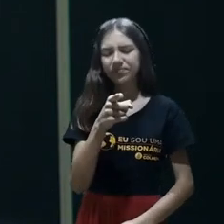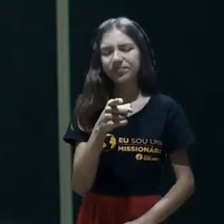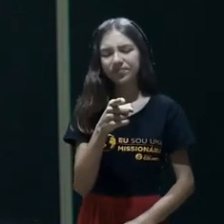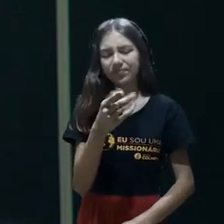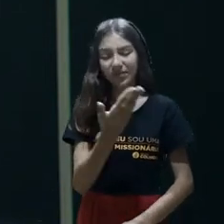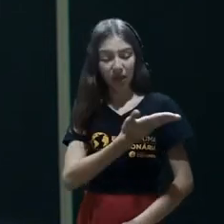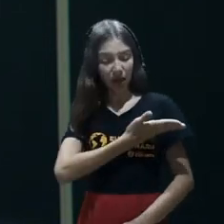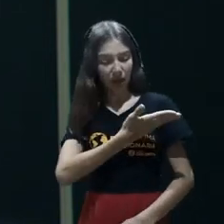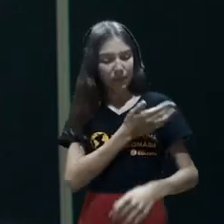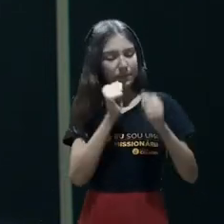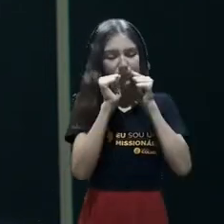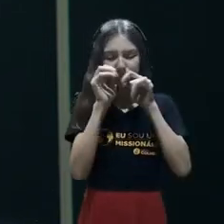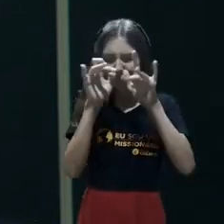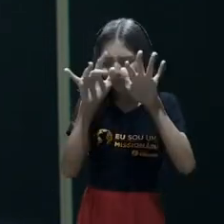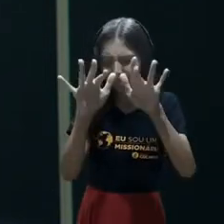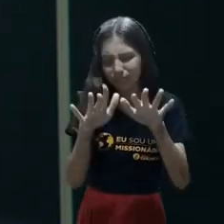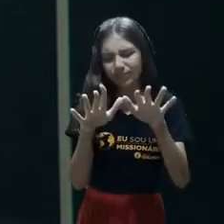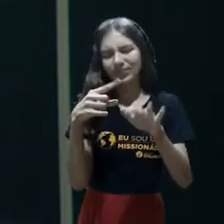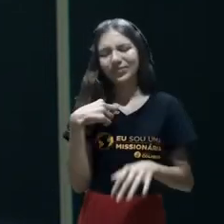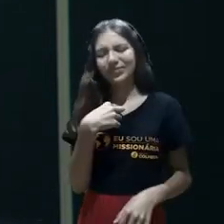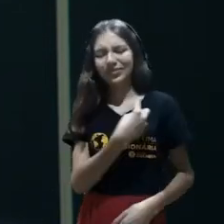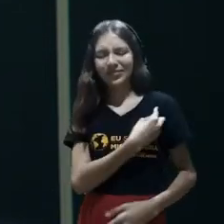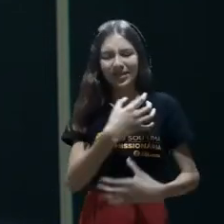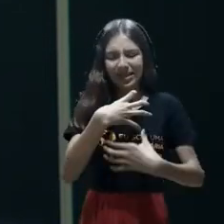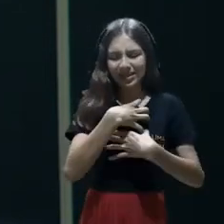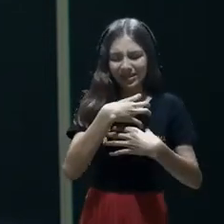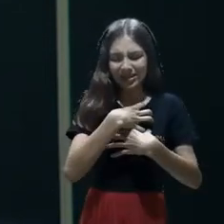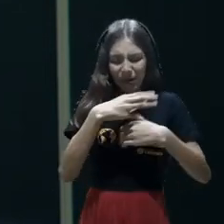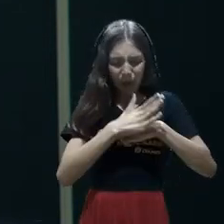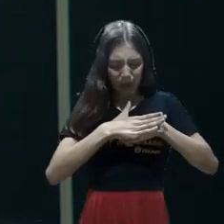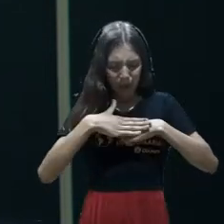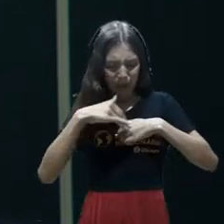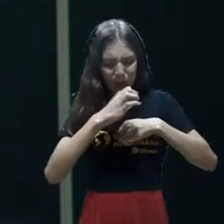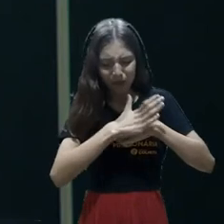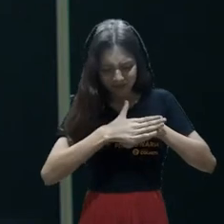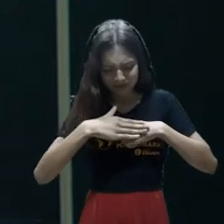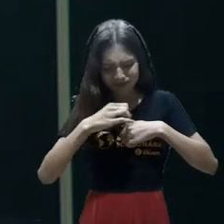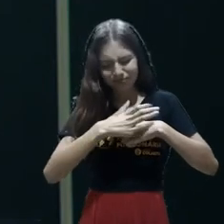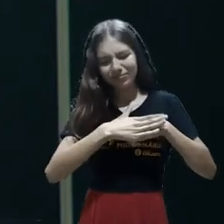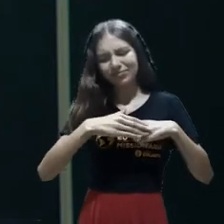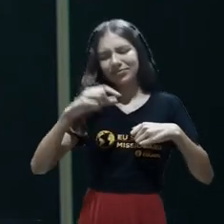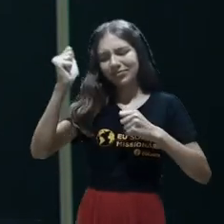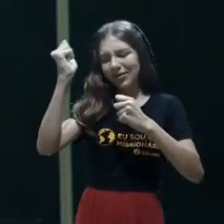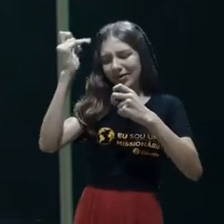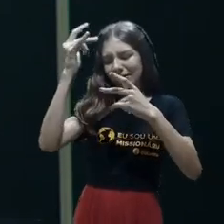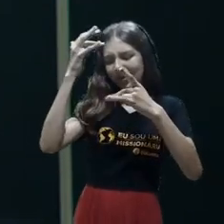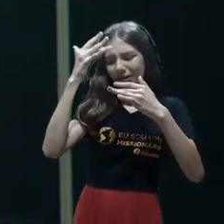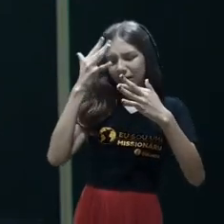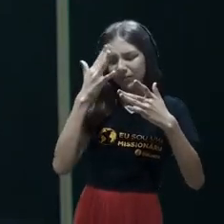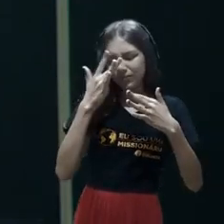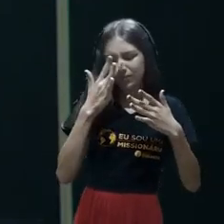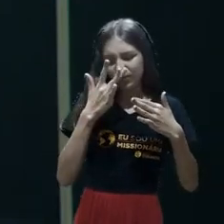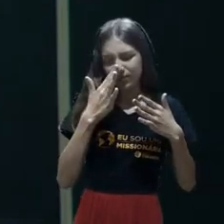nossos amigos, coloca em nós uma palavra de consolo, derrama sobre nós, ó Deus,